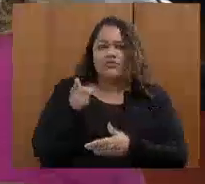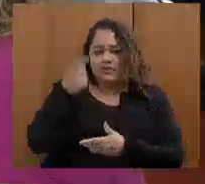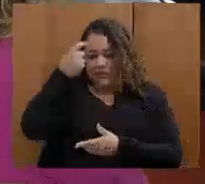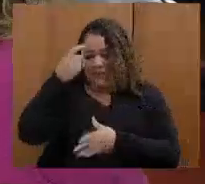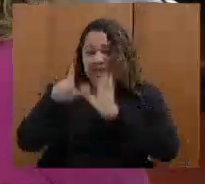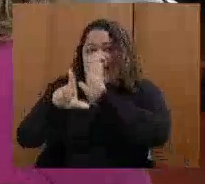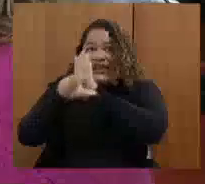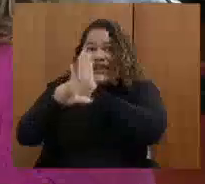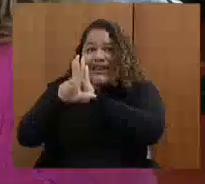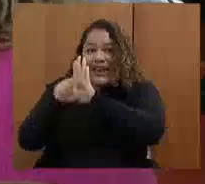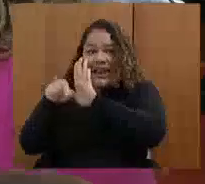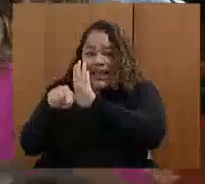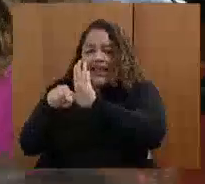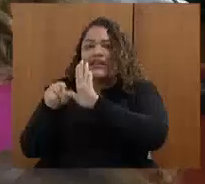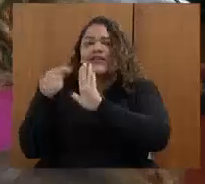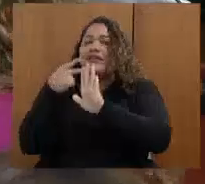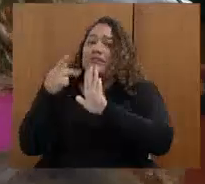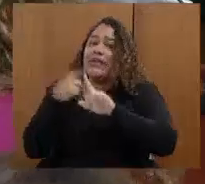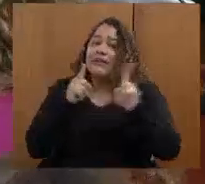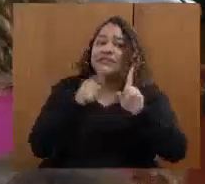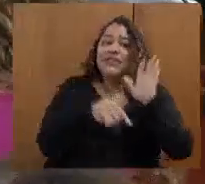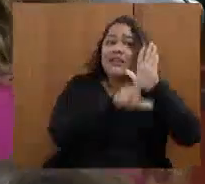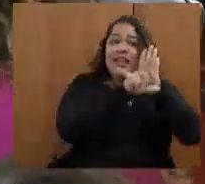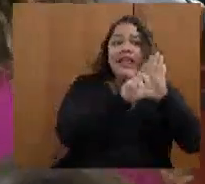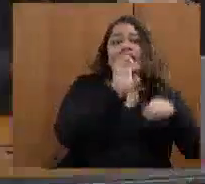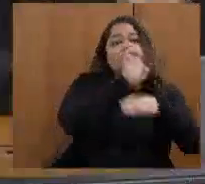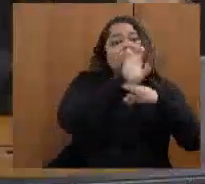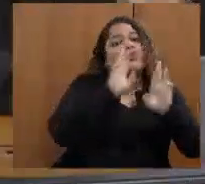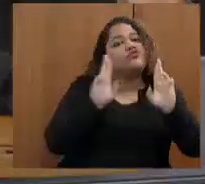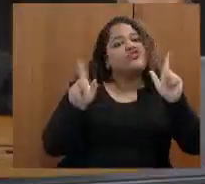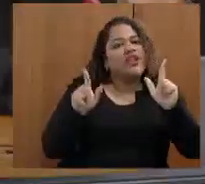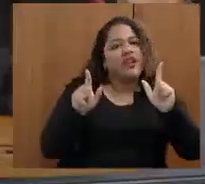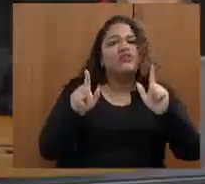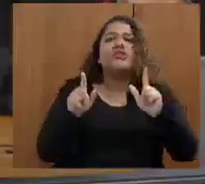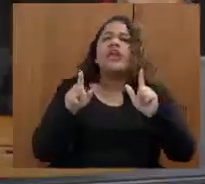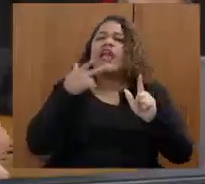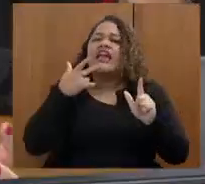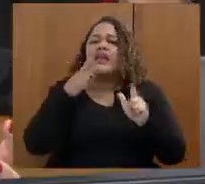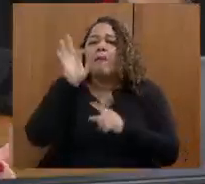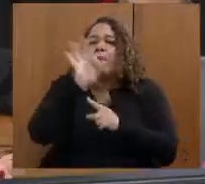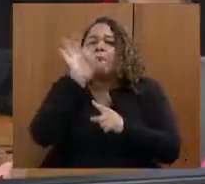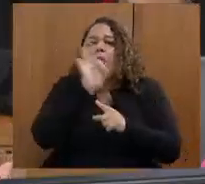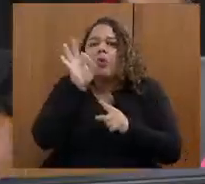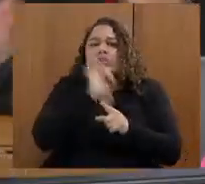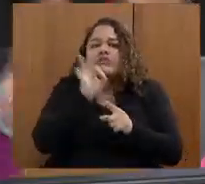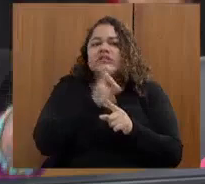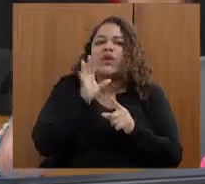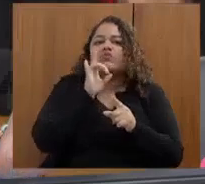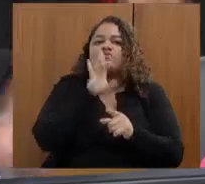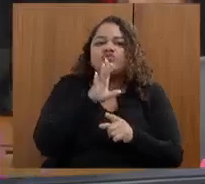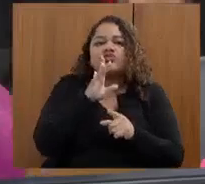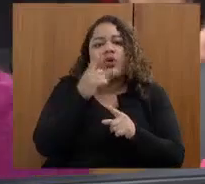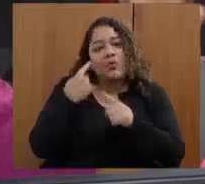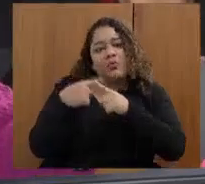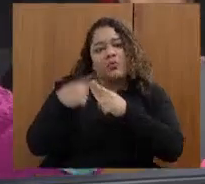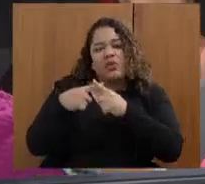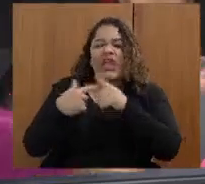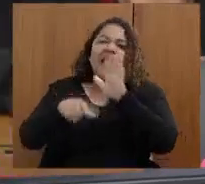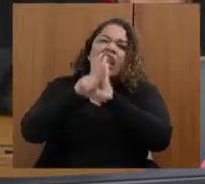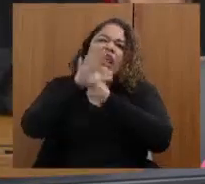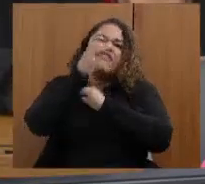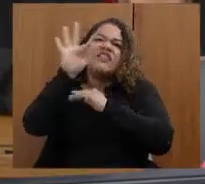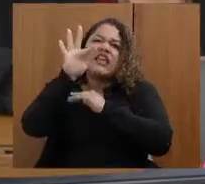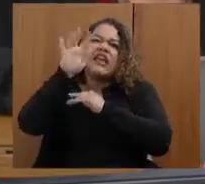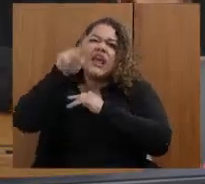embora a lei estadual diz outra coisa faz a proporcionalidade que é para a lei federal é nível médio é isso a gente